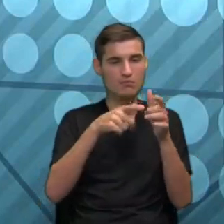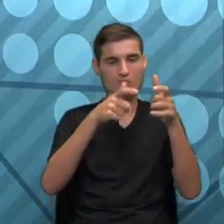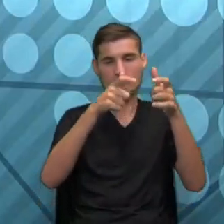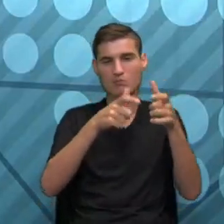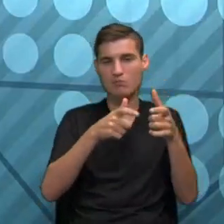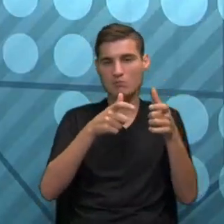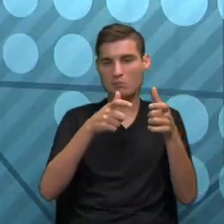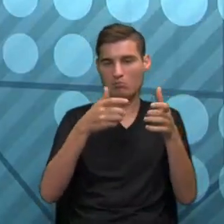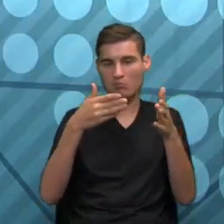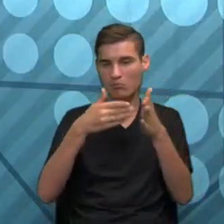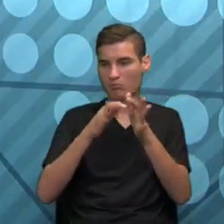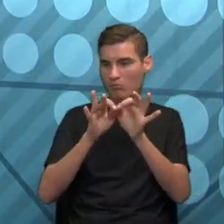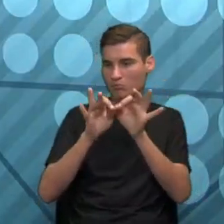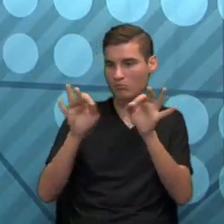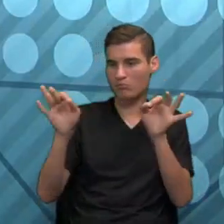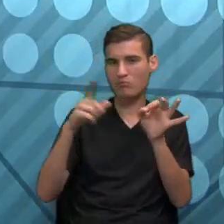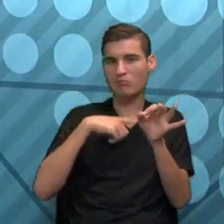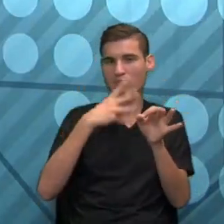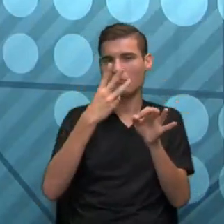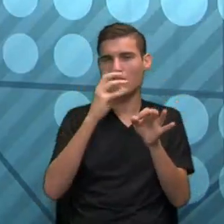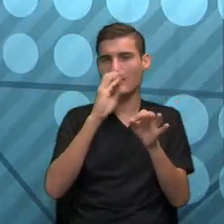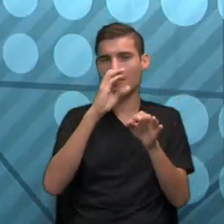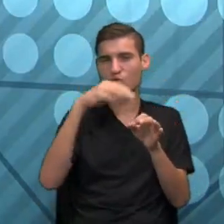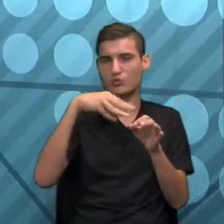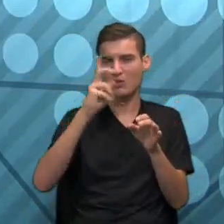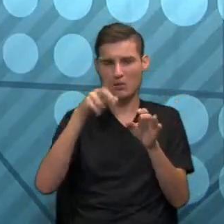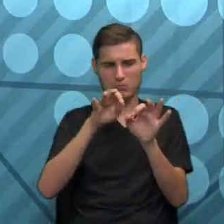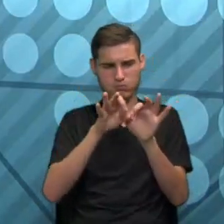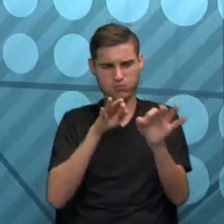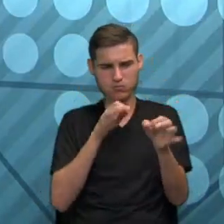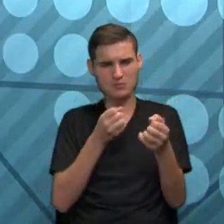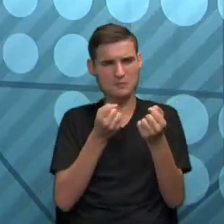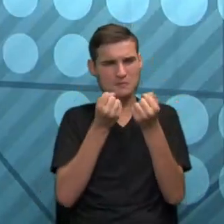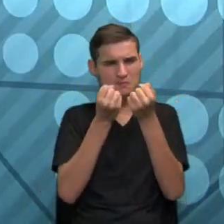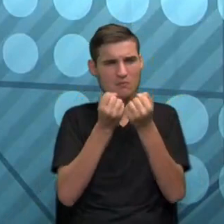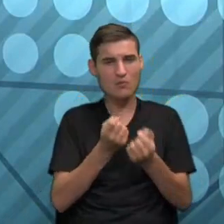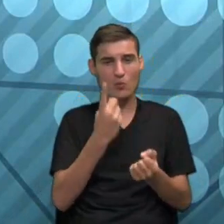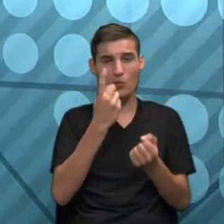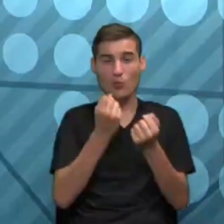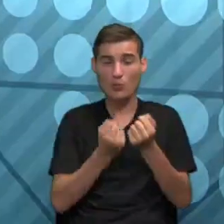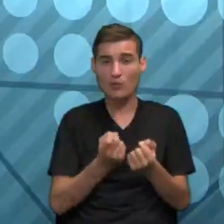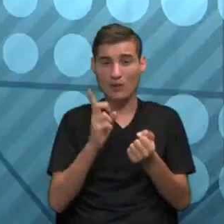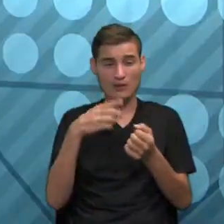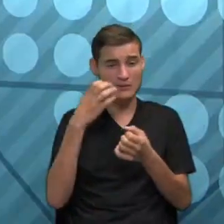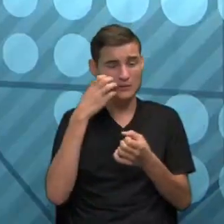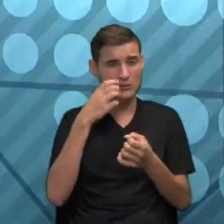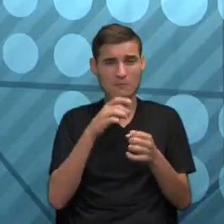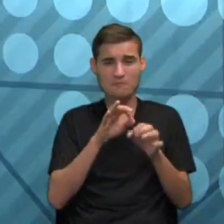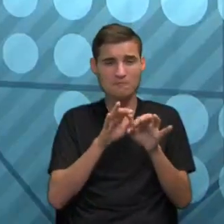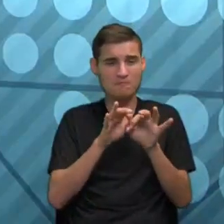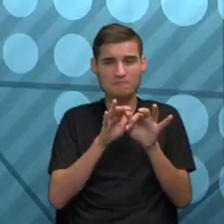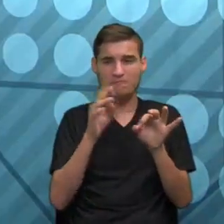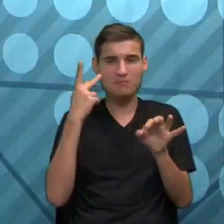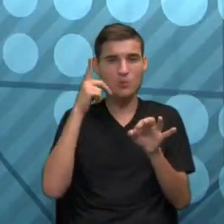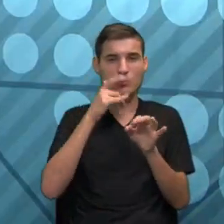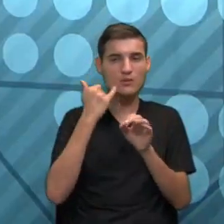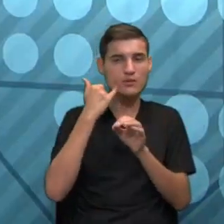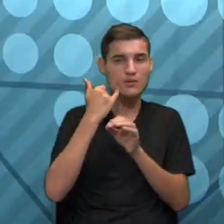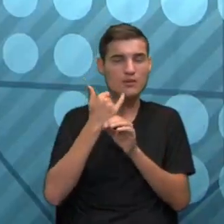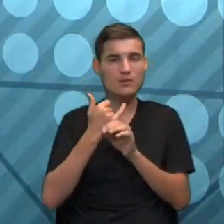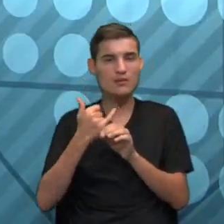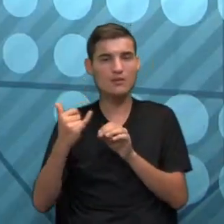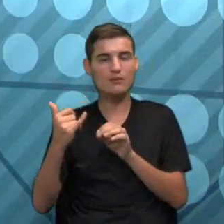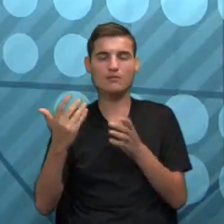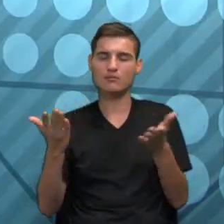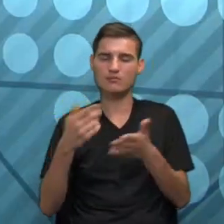Um celular que tinha 30 centímetros, pesava quase 1 quilo. Então, aquele foi o primeiro dispositivo para fazer uma chamada celular.